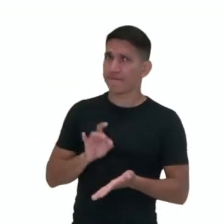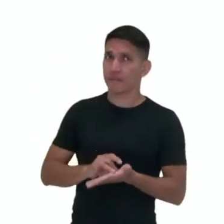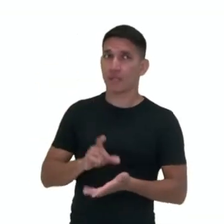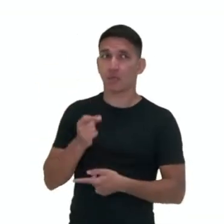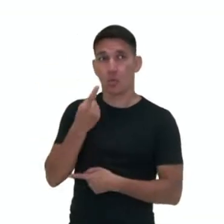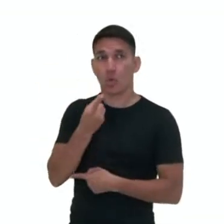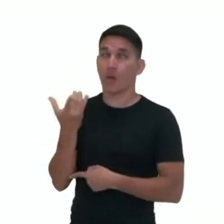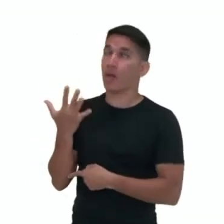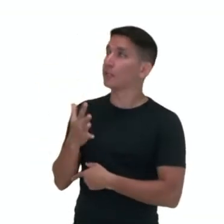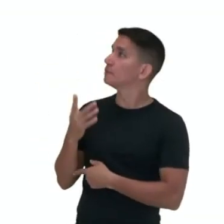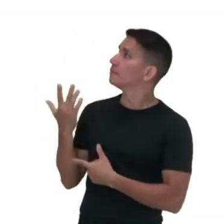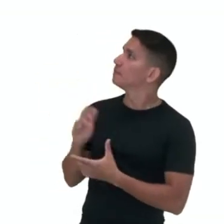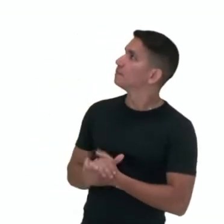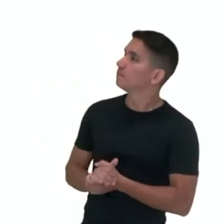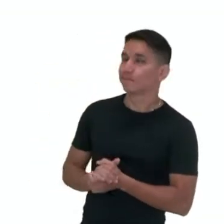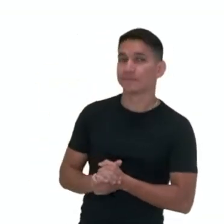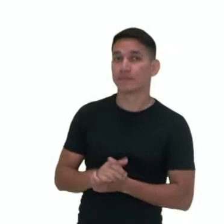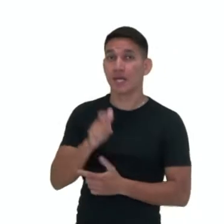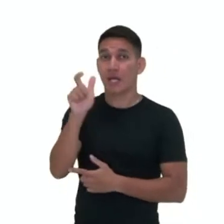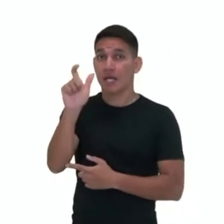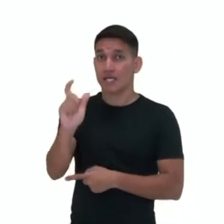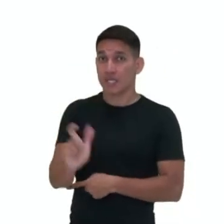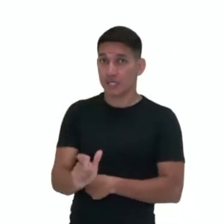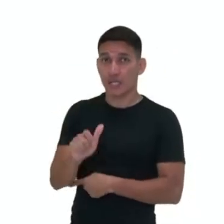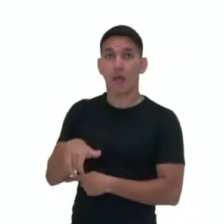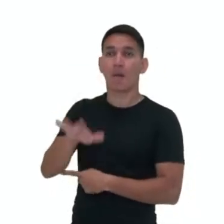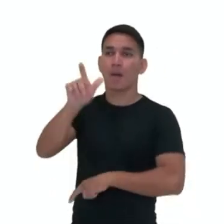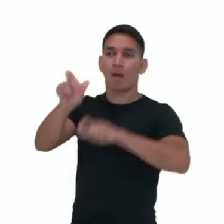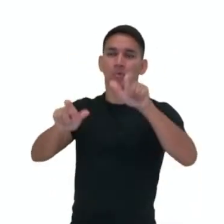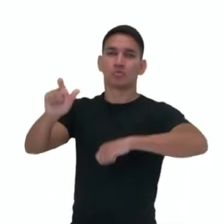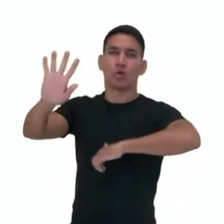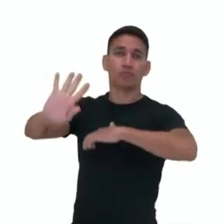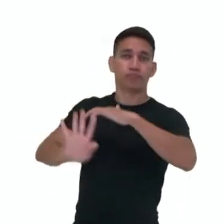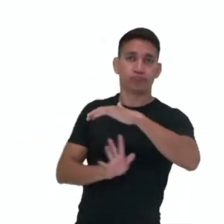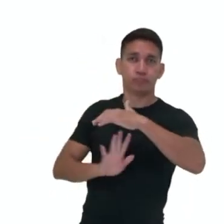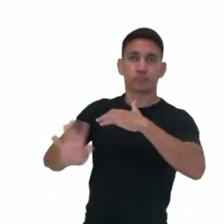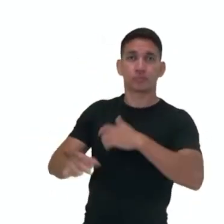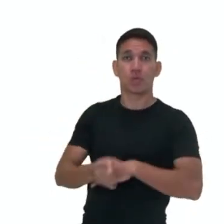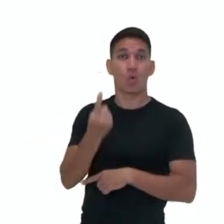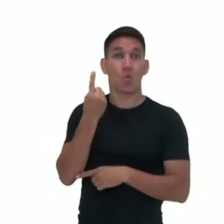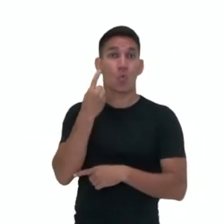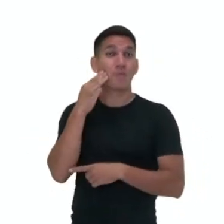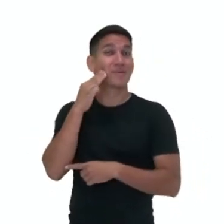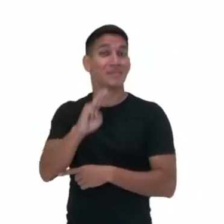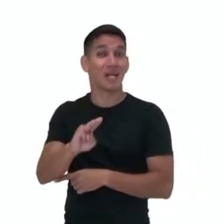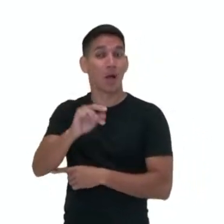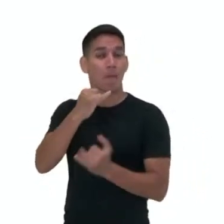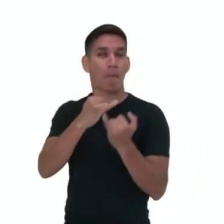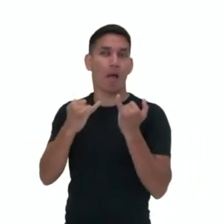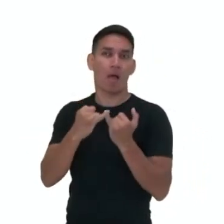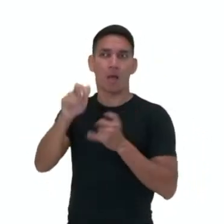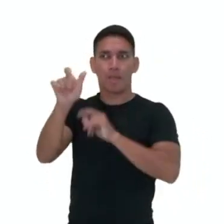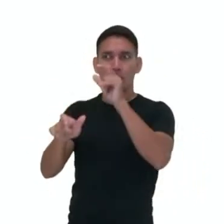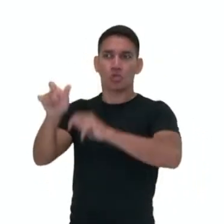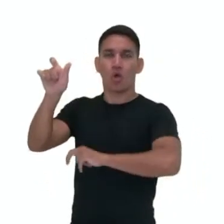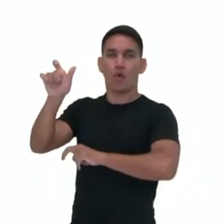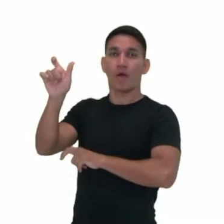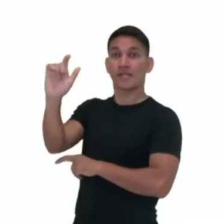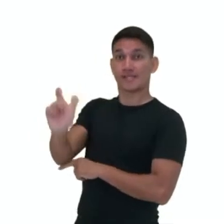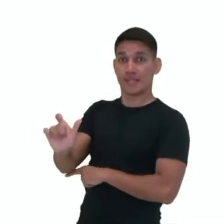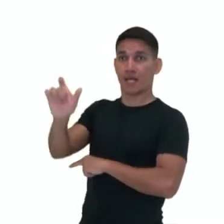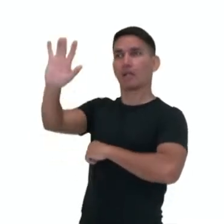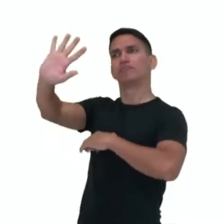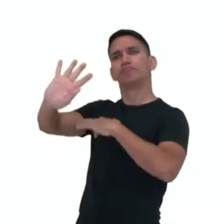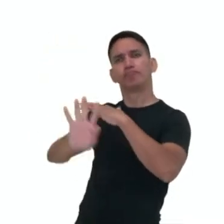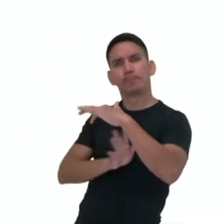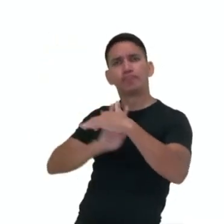número absoluto. Os italianos foram os que mais imigraram para o Brasil. Olha só, 1,5 milhão de pessoas italianas vieram para o Brasil